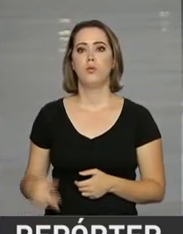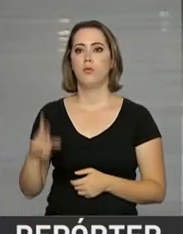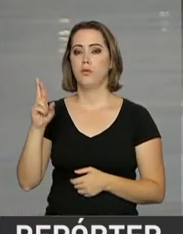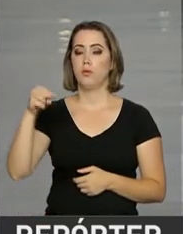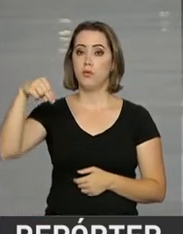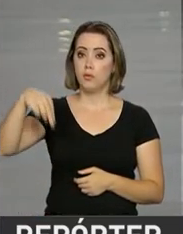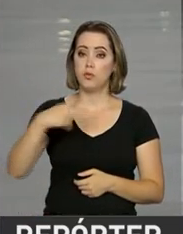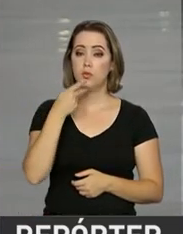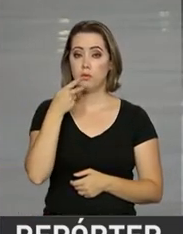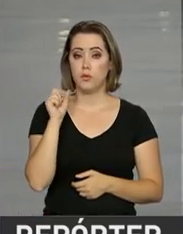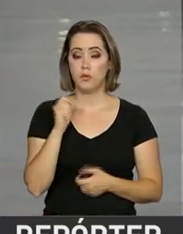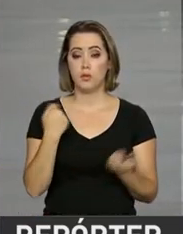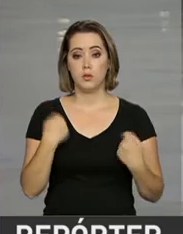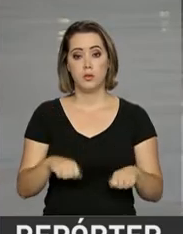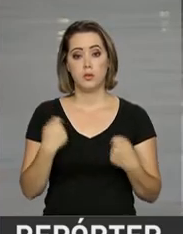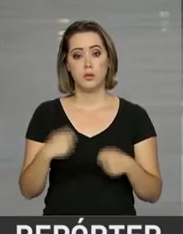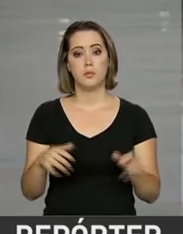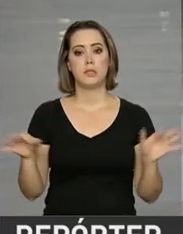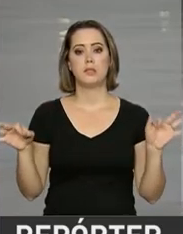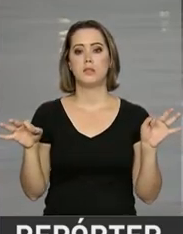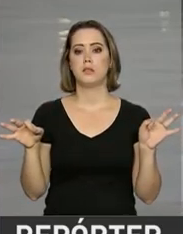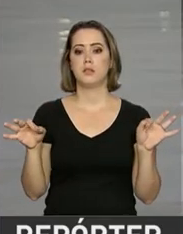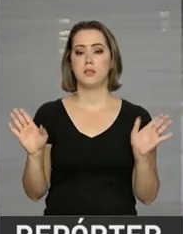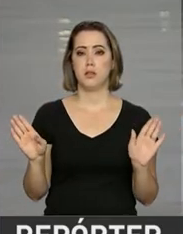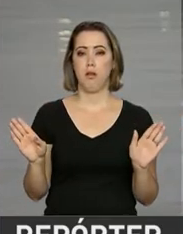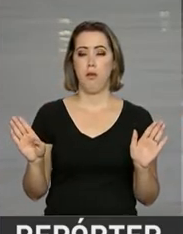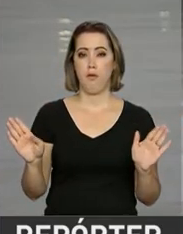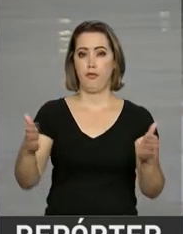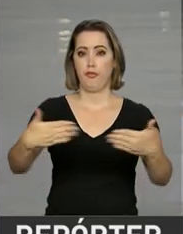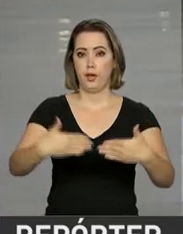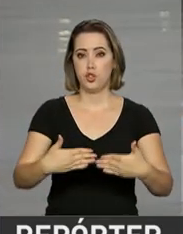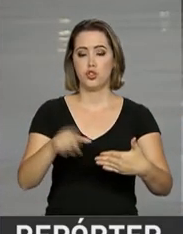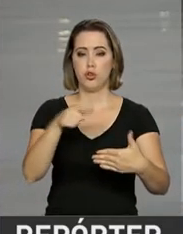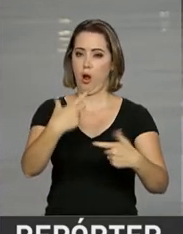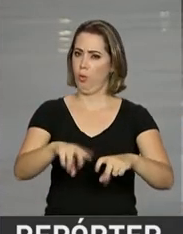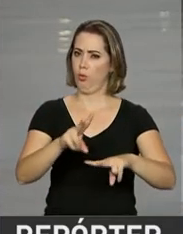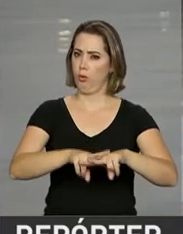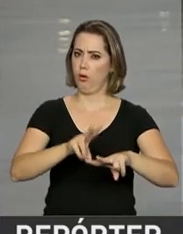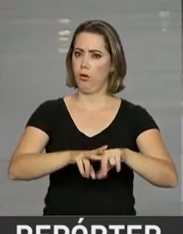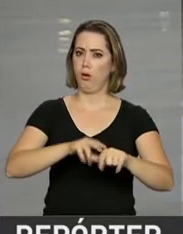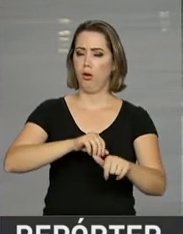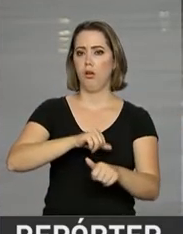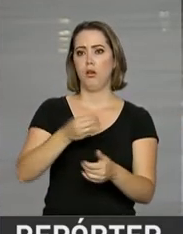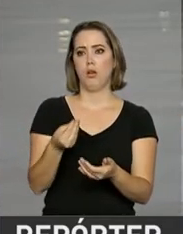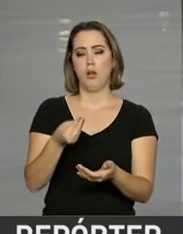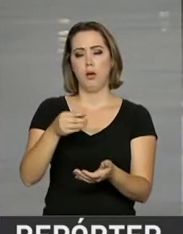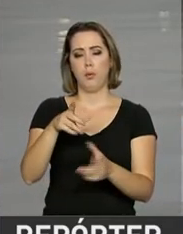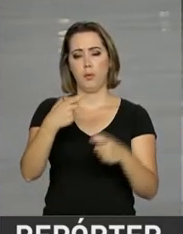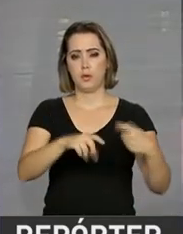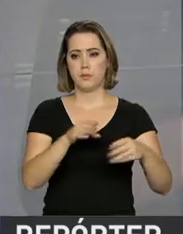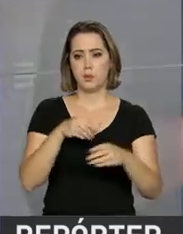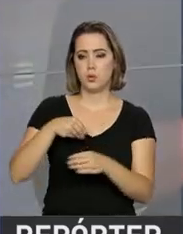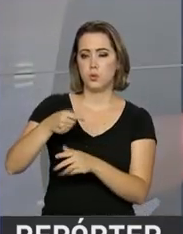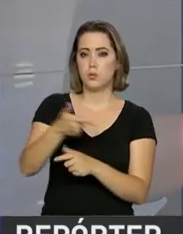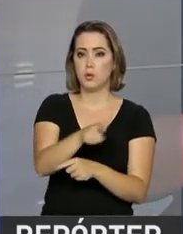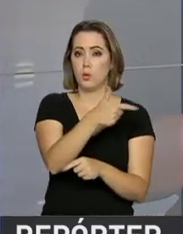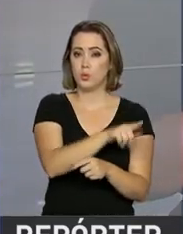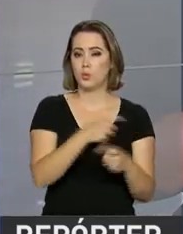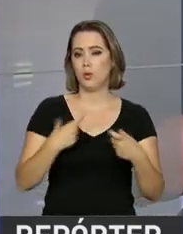já revelou a intenção de desativar a unidade e transferir as detentas para outro estabelecimento roberto a